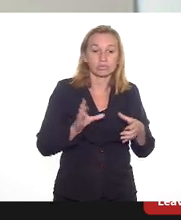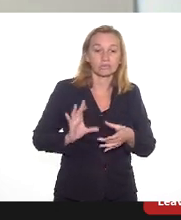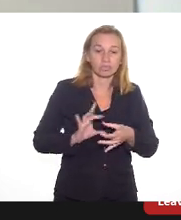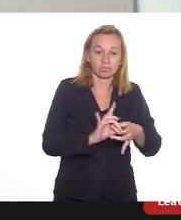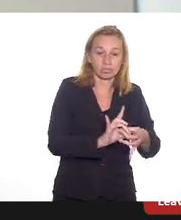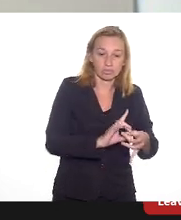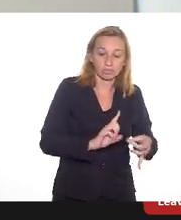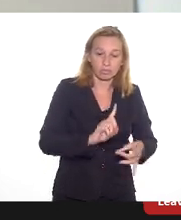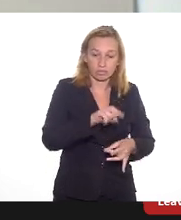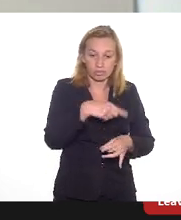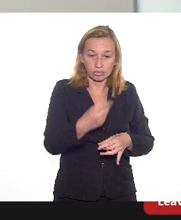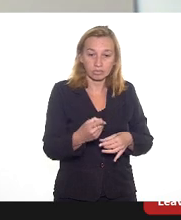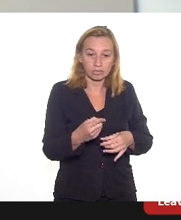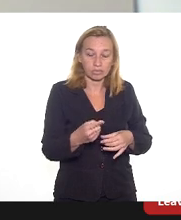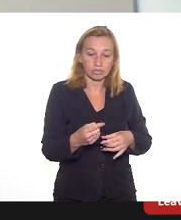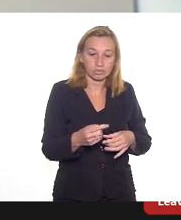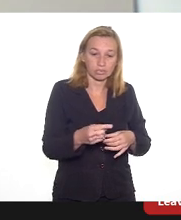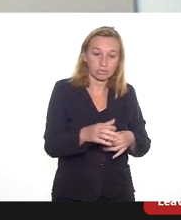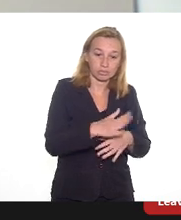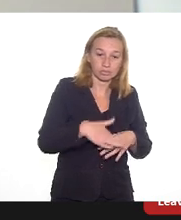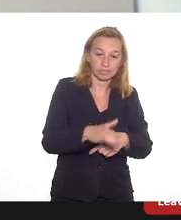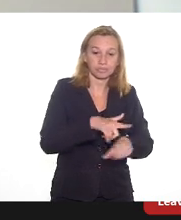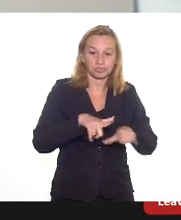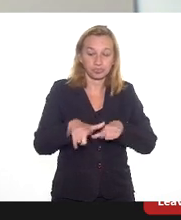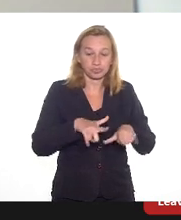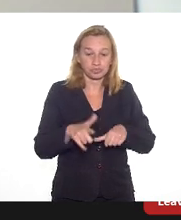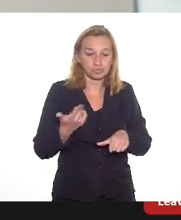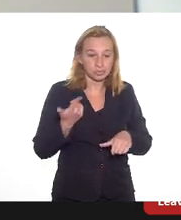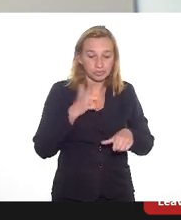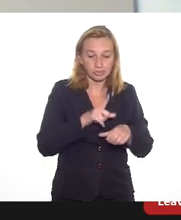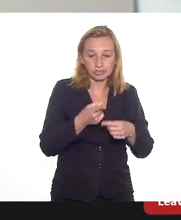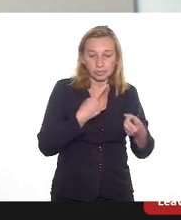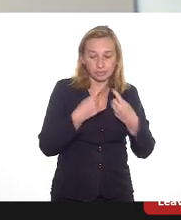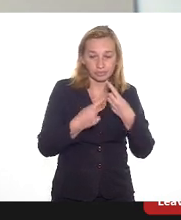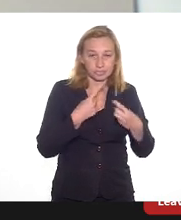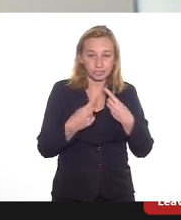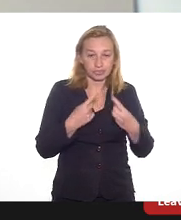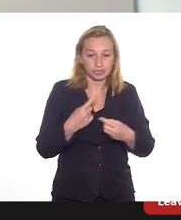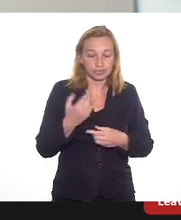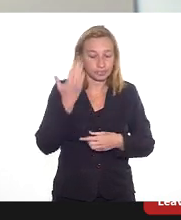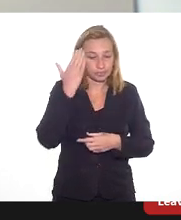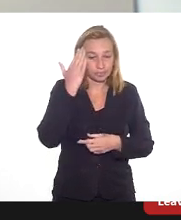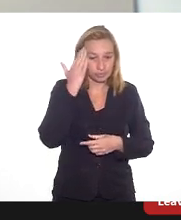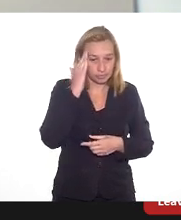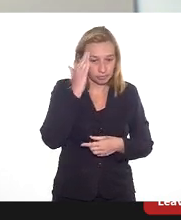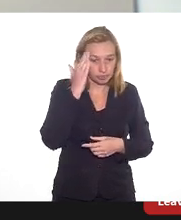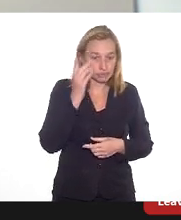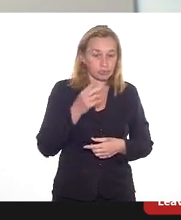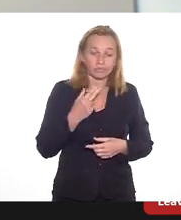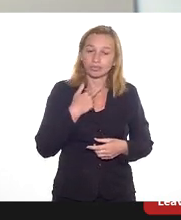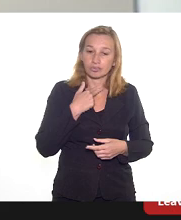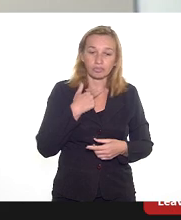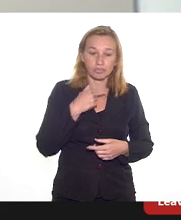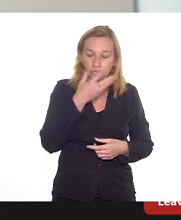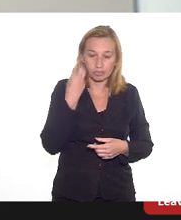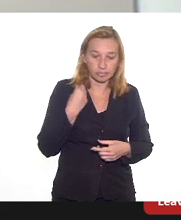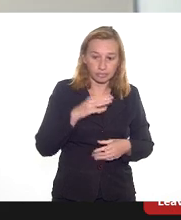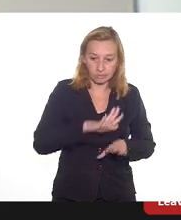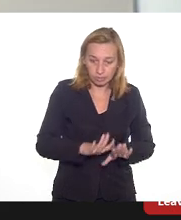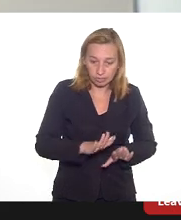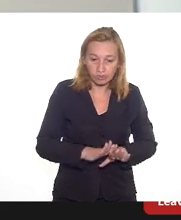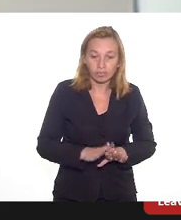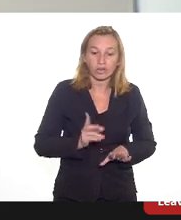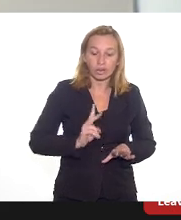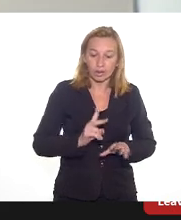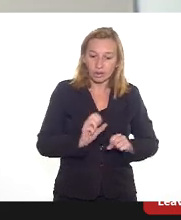a outras categorias, para que a gente faça essa discussão de conjunto. A gente entende que não pode deixar o bonde passar, né?